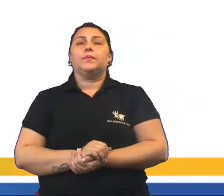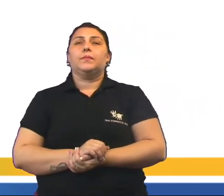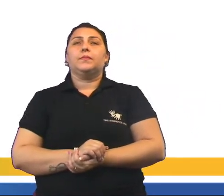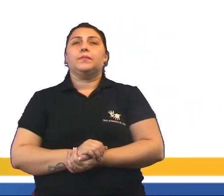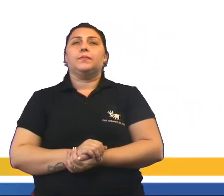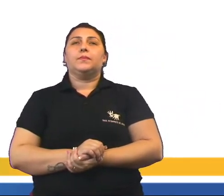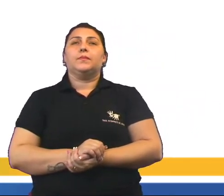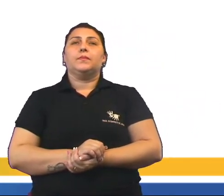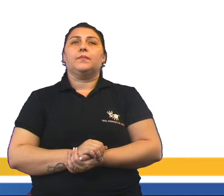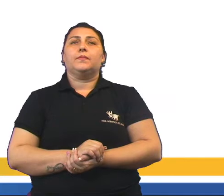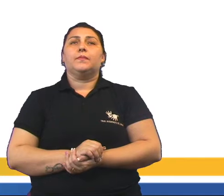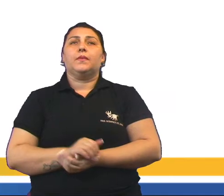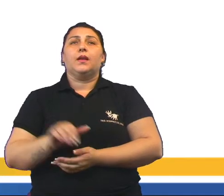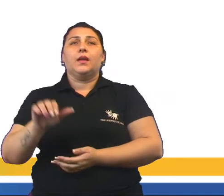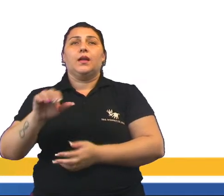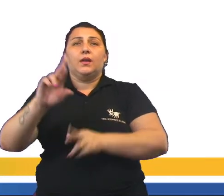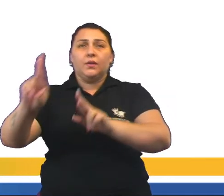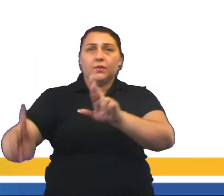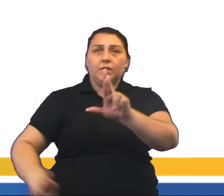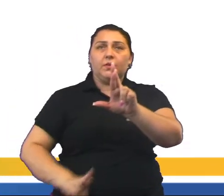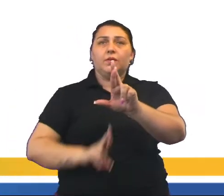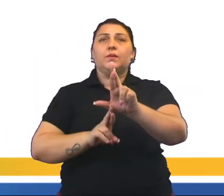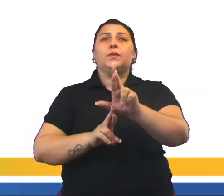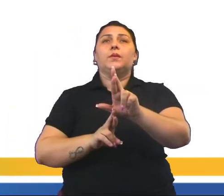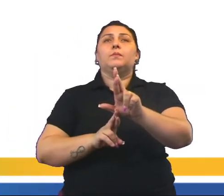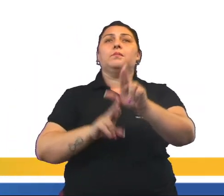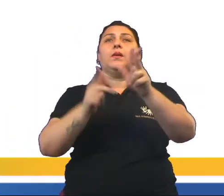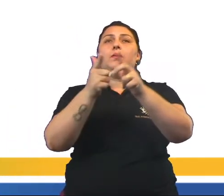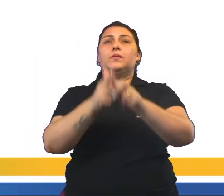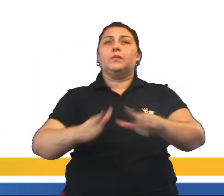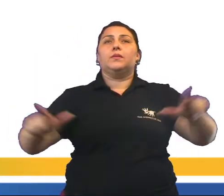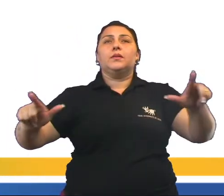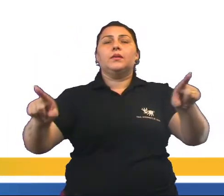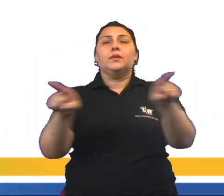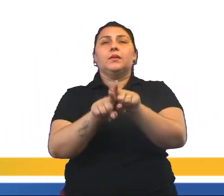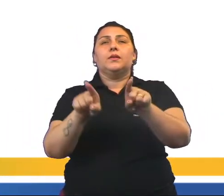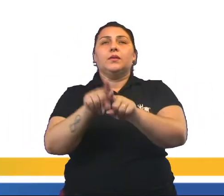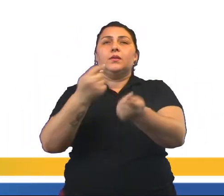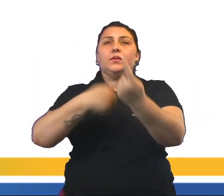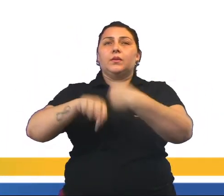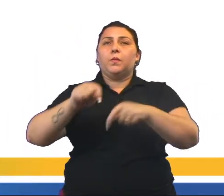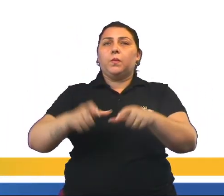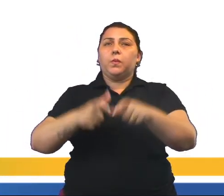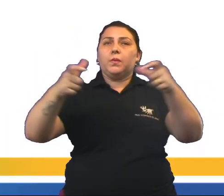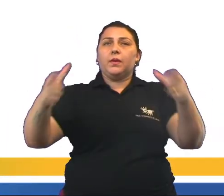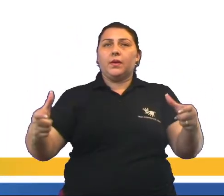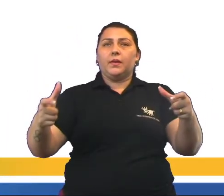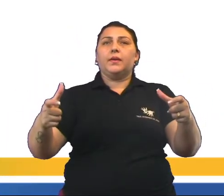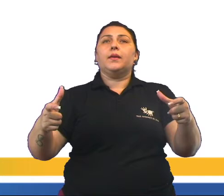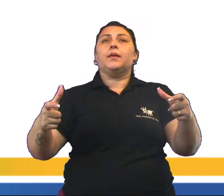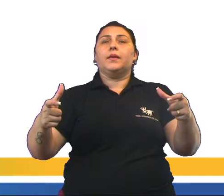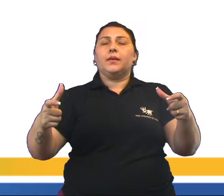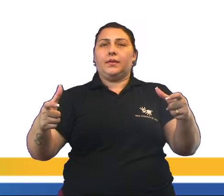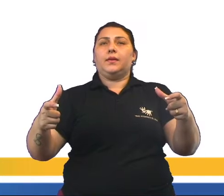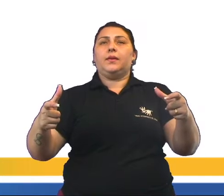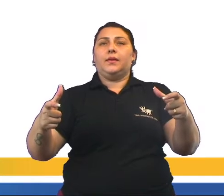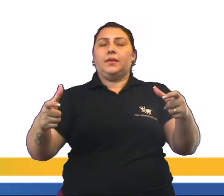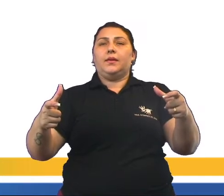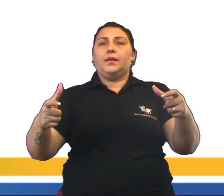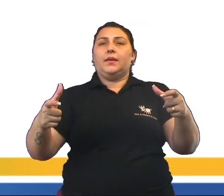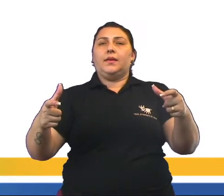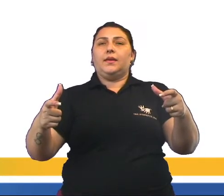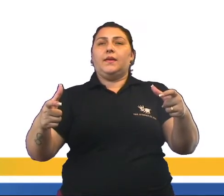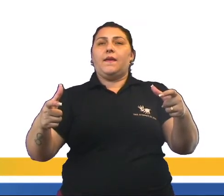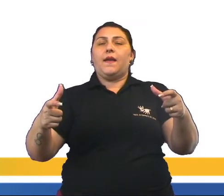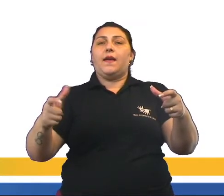da ecologia, que é a sustentabilidade, para esvaziá-los, assume o ideal da economia, crescimento, mascarando a